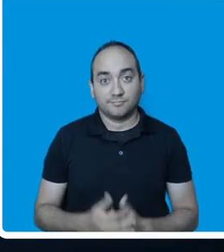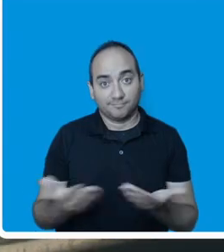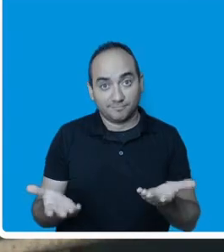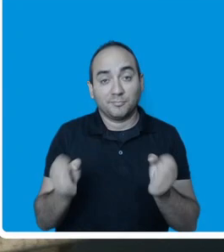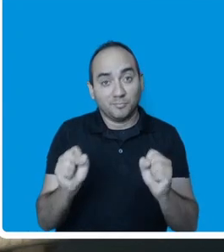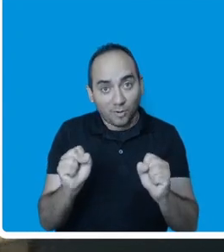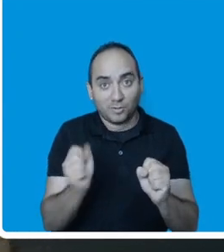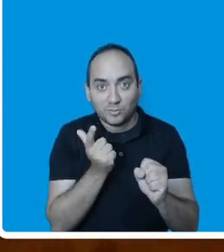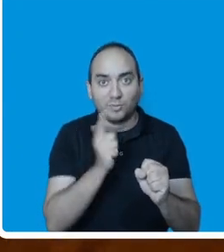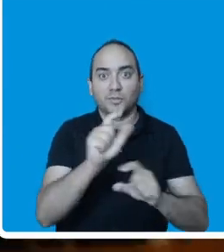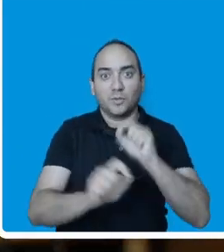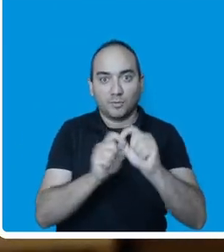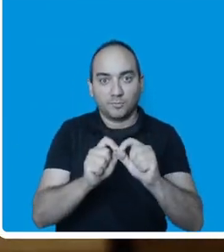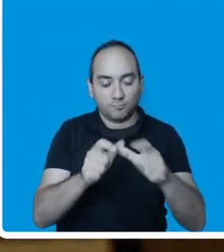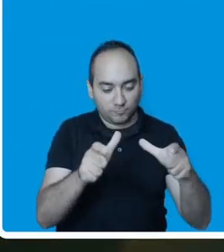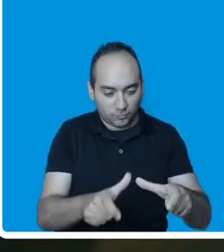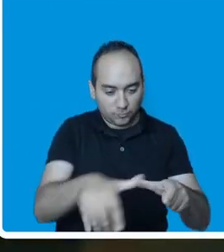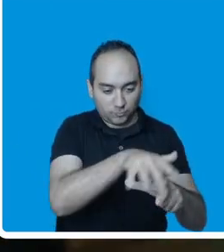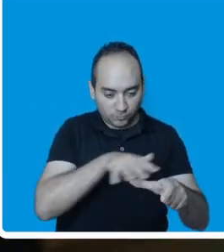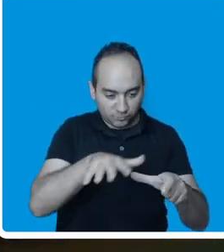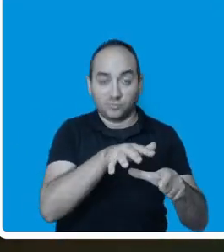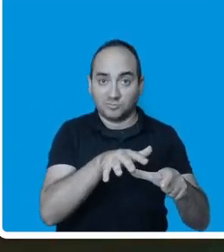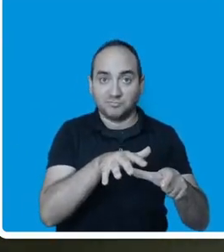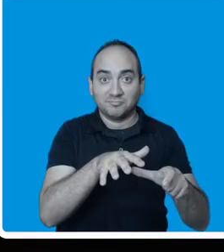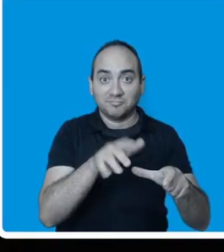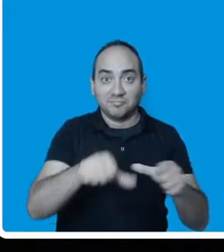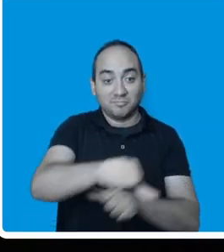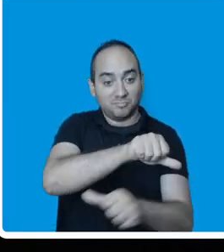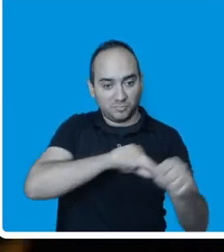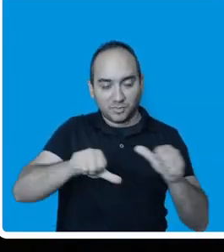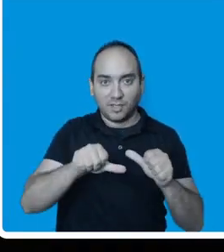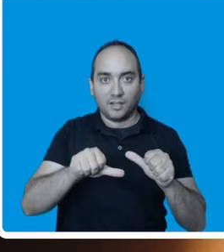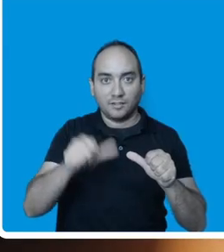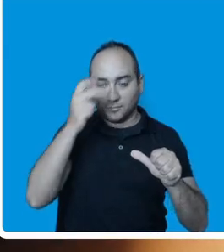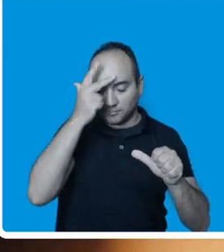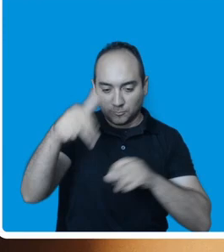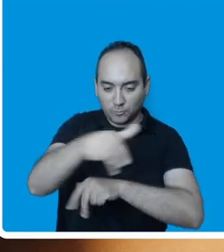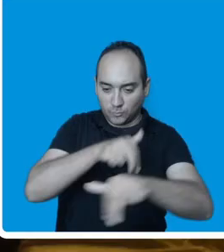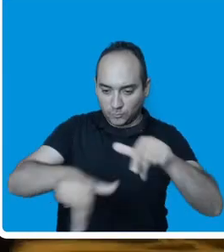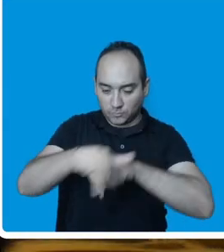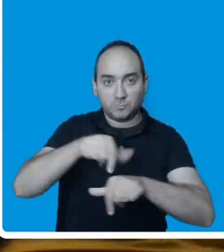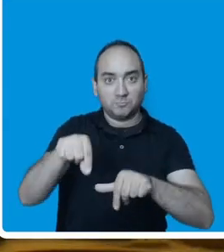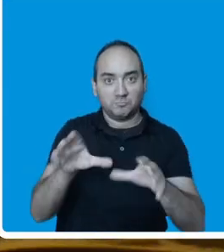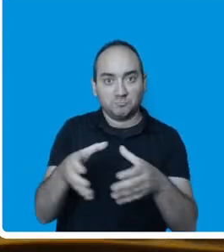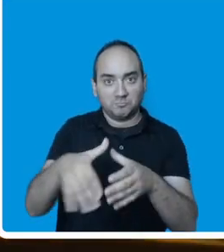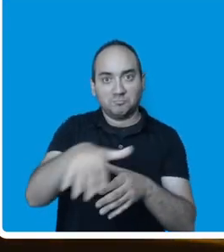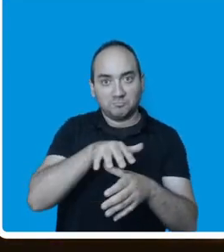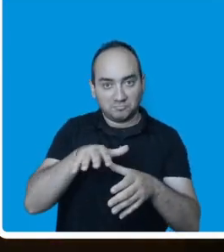E com ele podemos transformar um espaço, uma comunidade